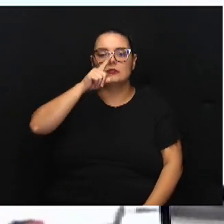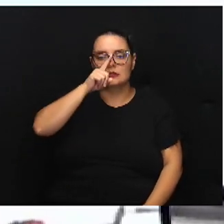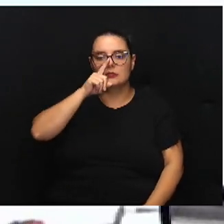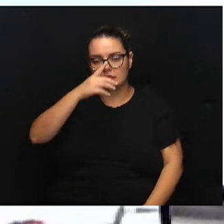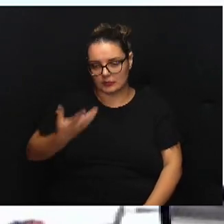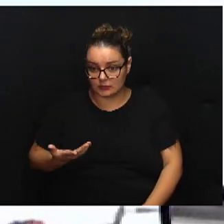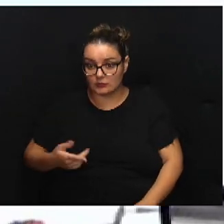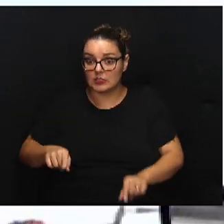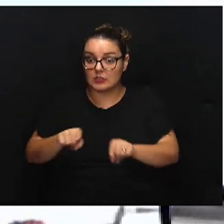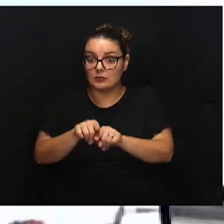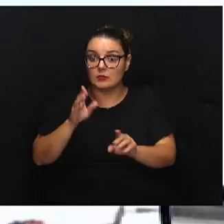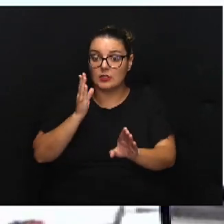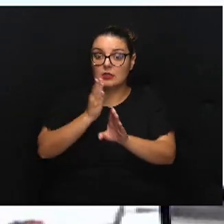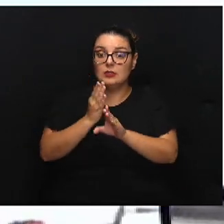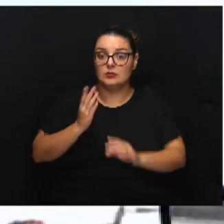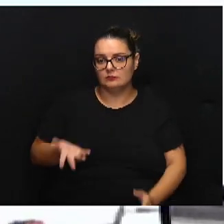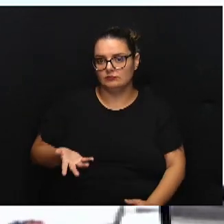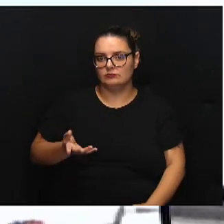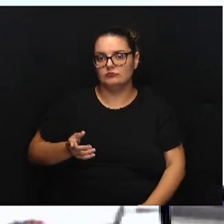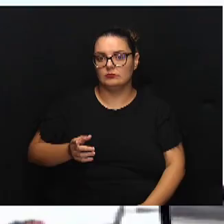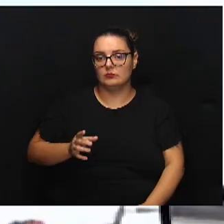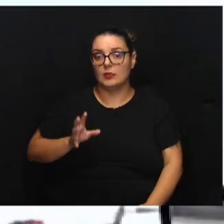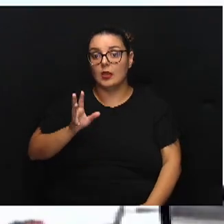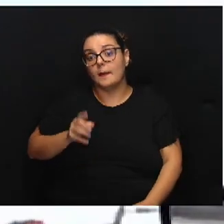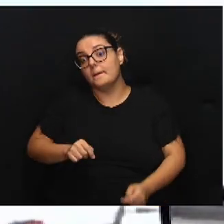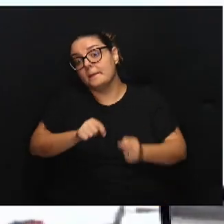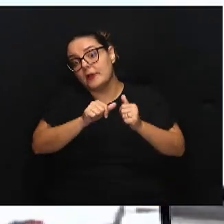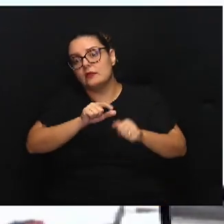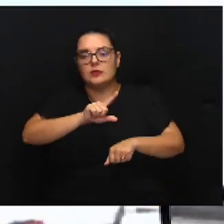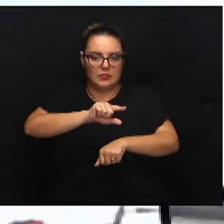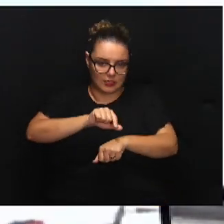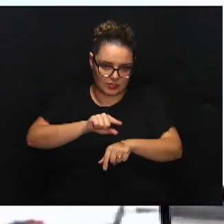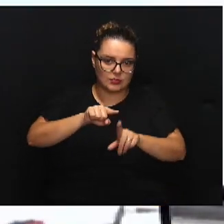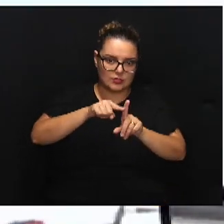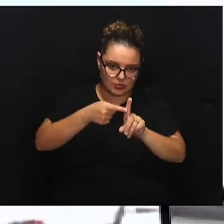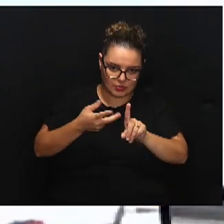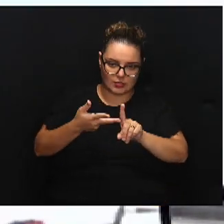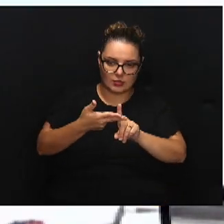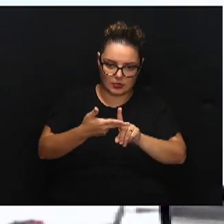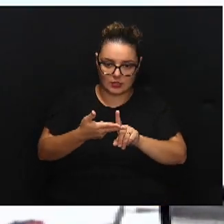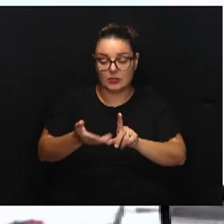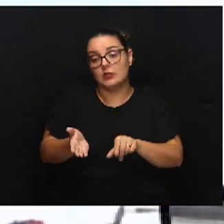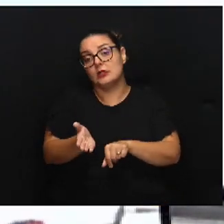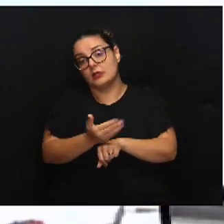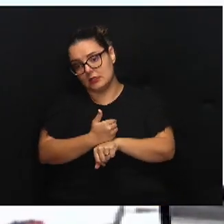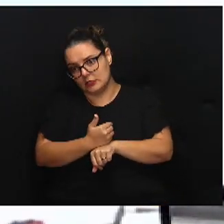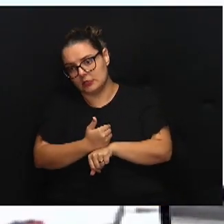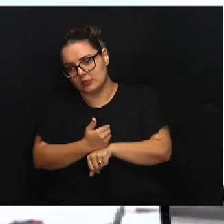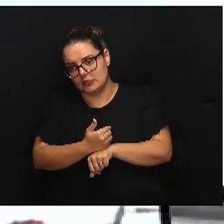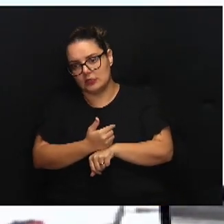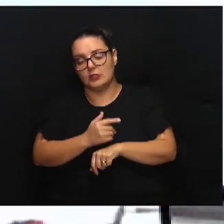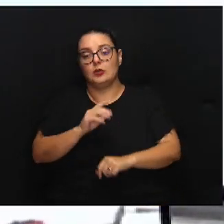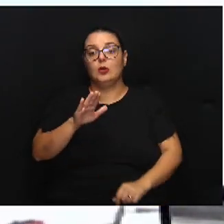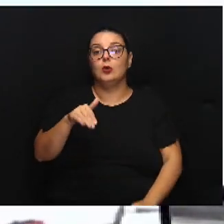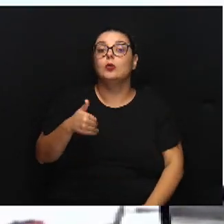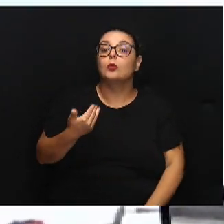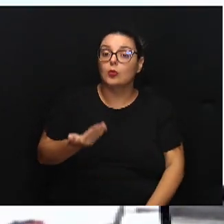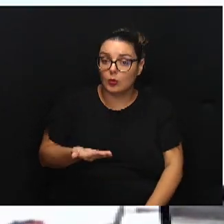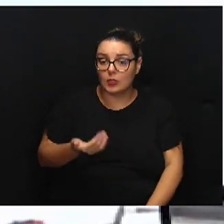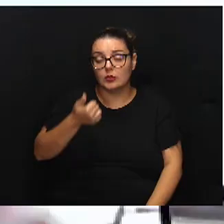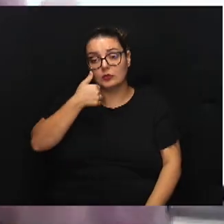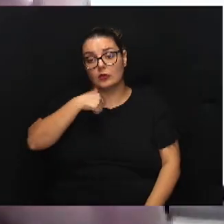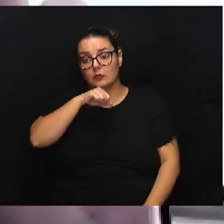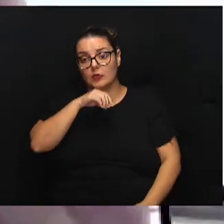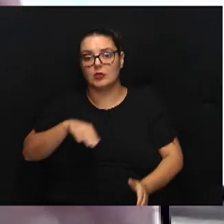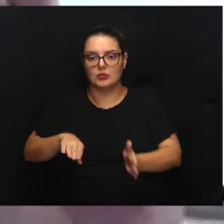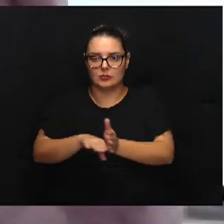se descoberto benefícios tardios da cesárea. E, claro, a cesárea feita precocemente, logo quando a mãe chega no